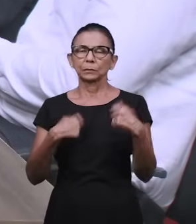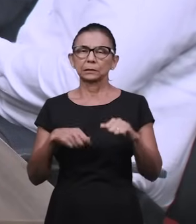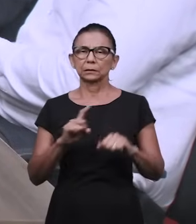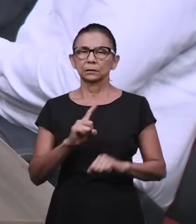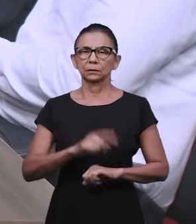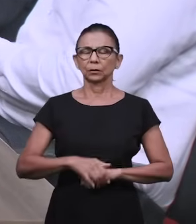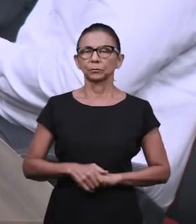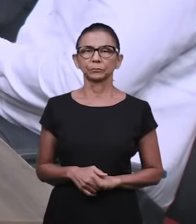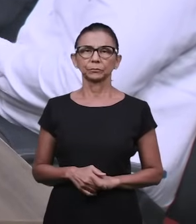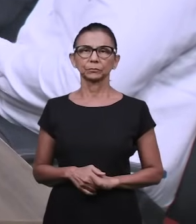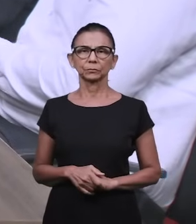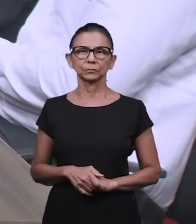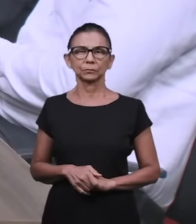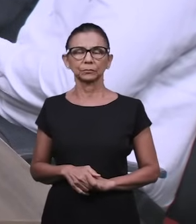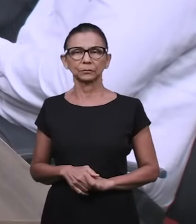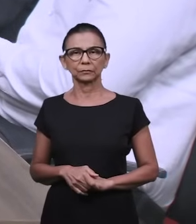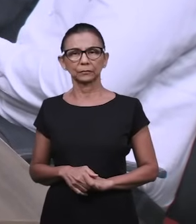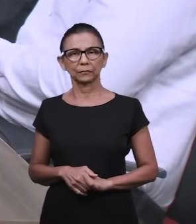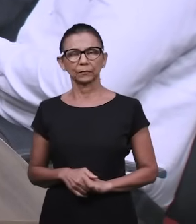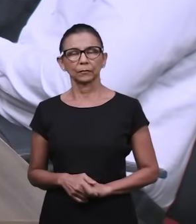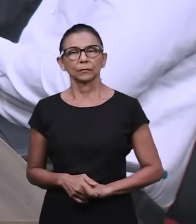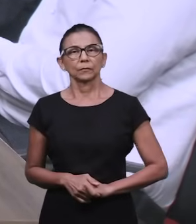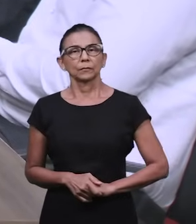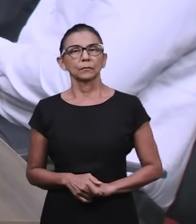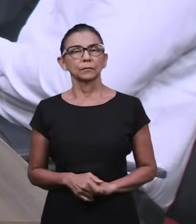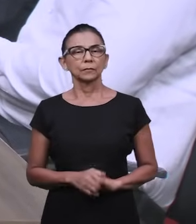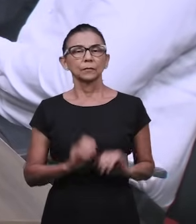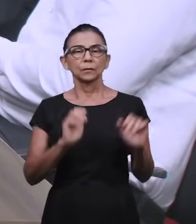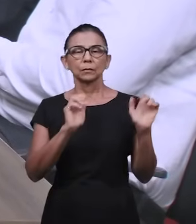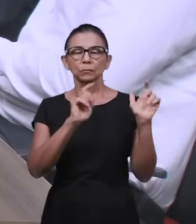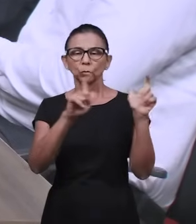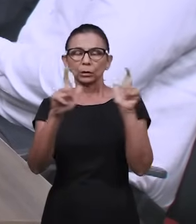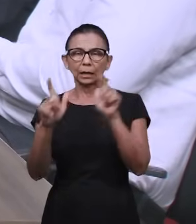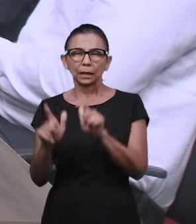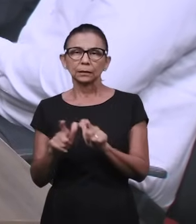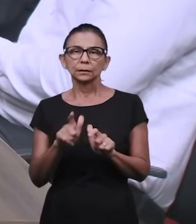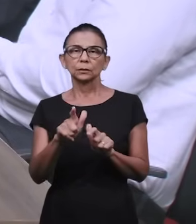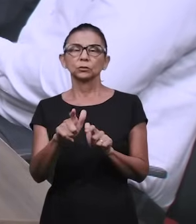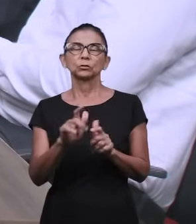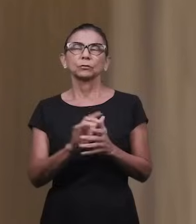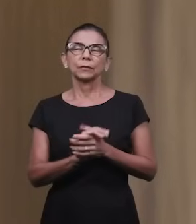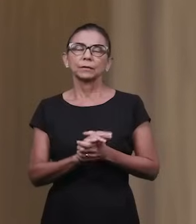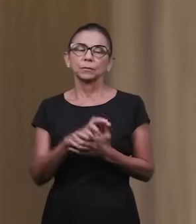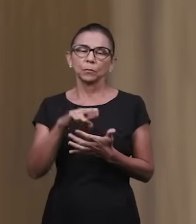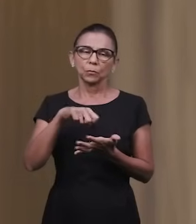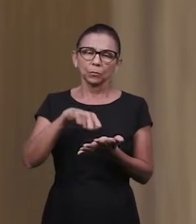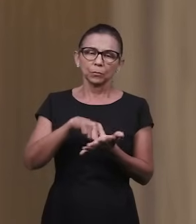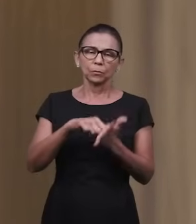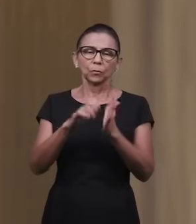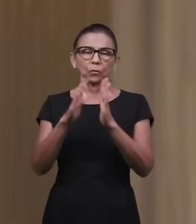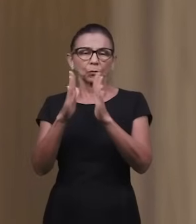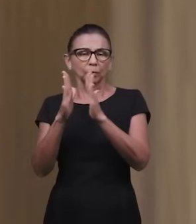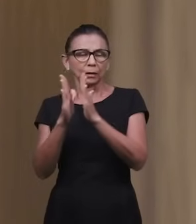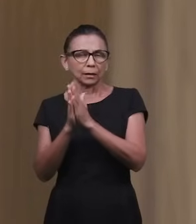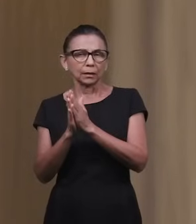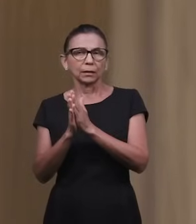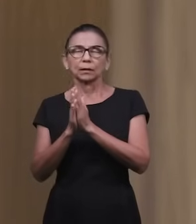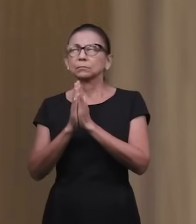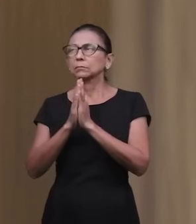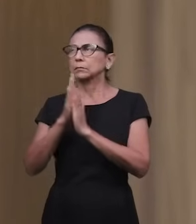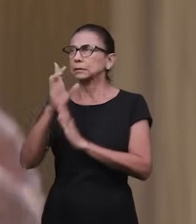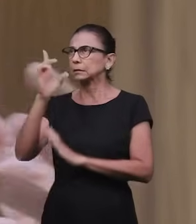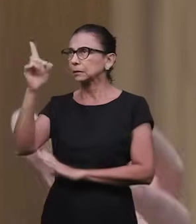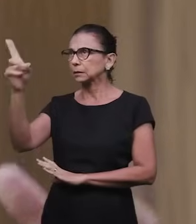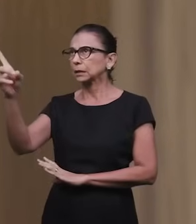ir a Deus, não. Onde você estiver, você pode dobrar os seus joelhos, você pode orar ao Senhor, você pode buscar Deus e você